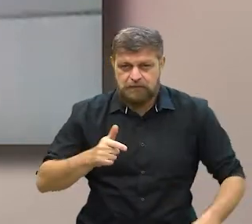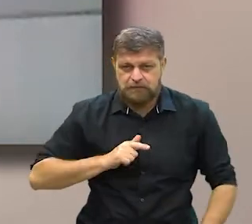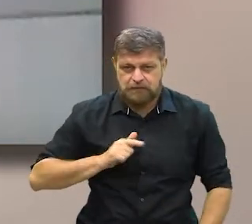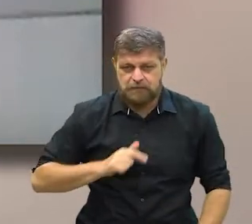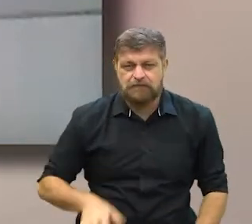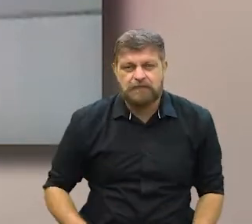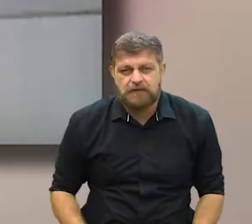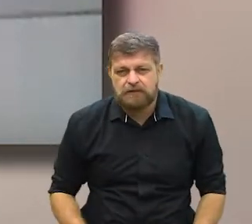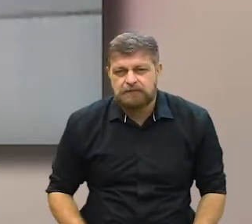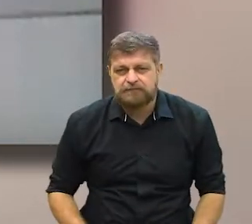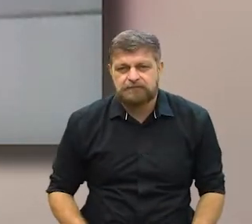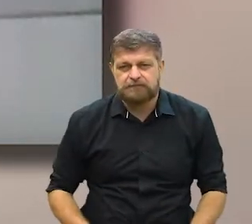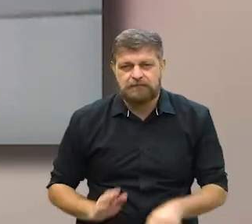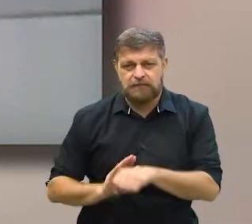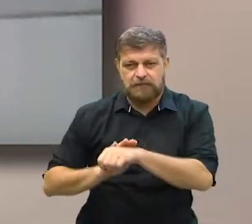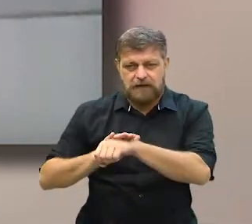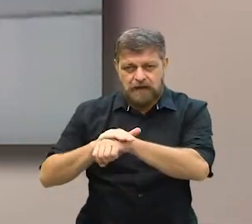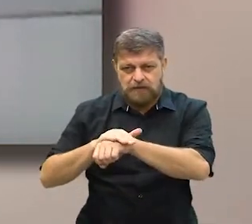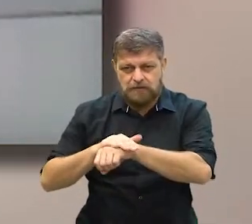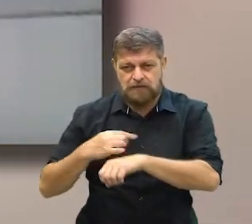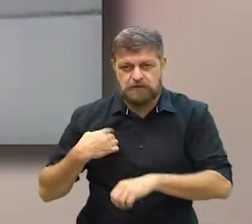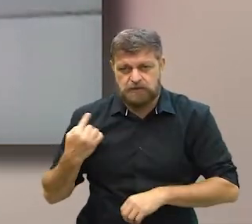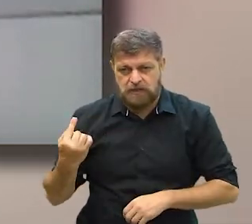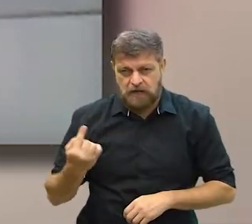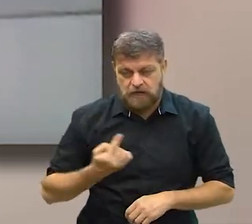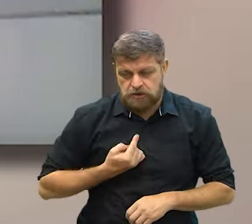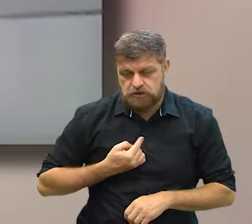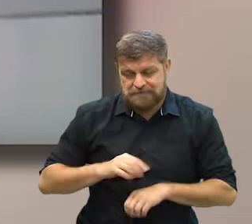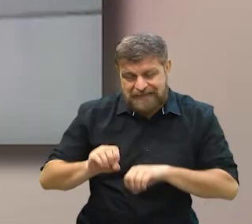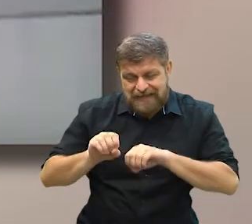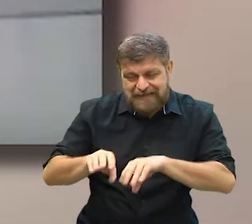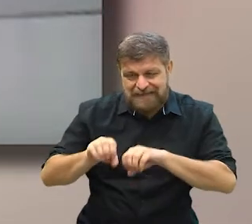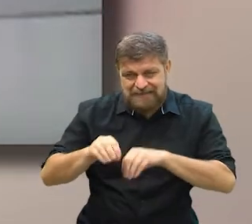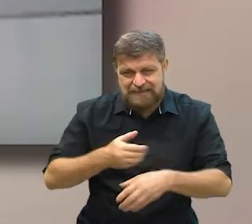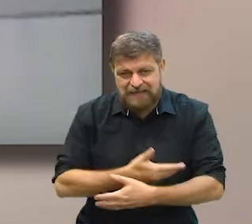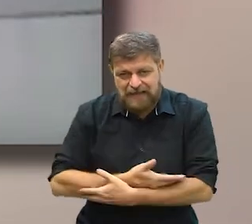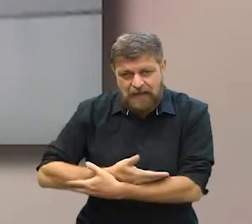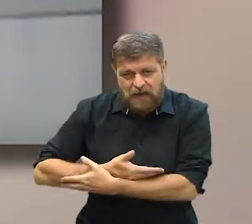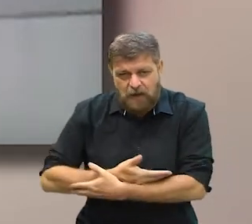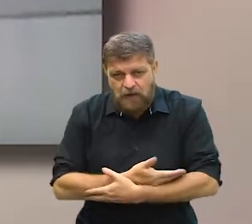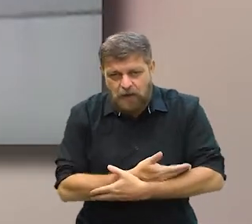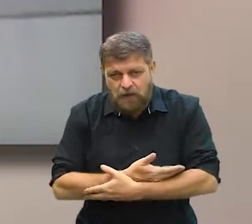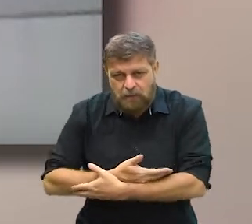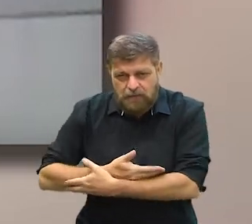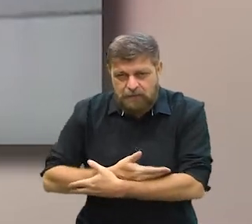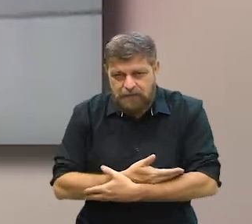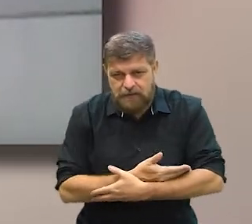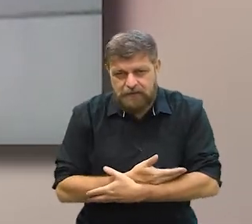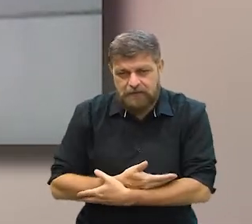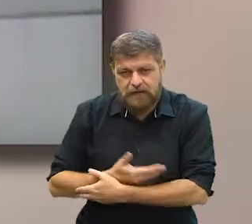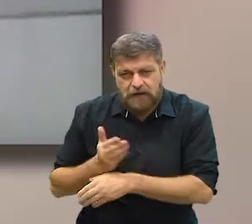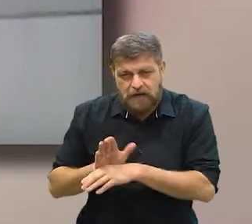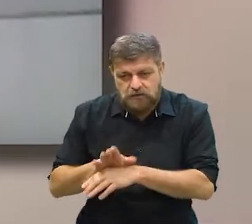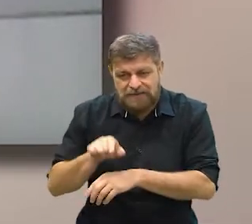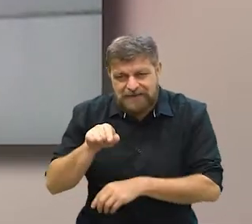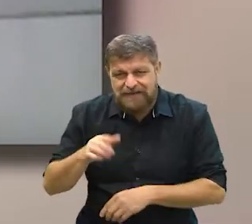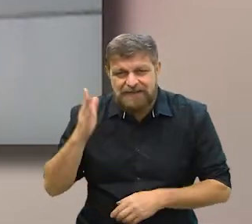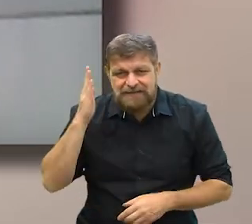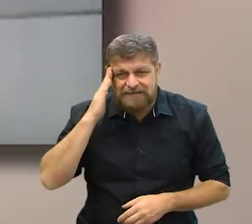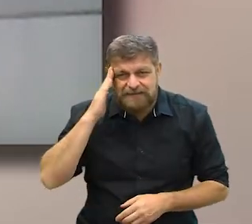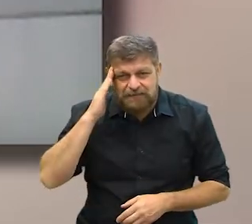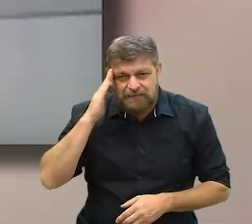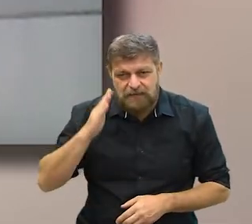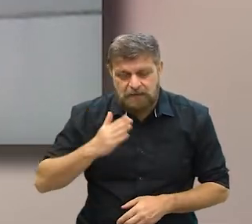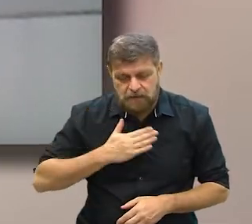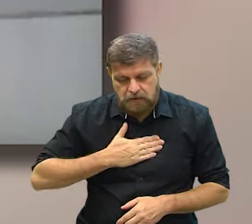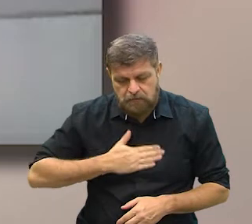livre demanda, e eu queria já falar que a livre demanda é durante o dia, né? Durante a noite, a gente precisa ensinar o